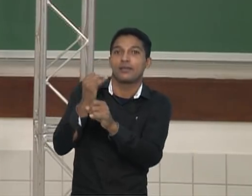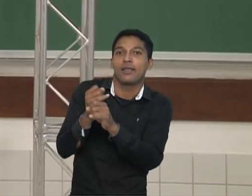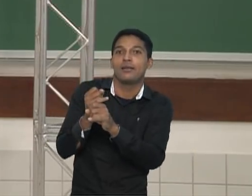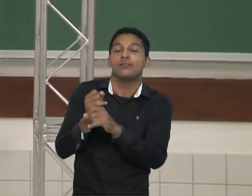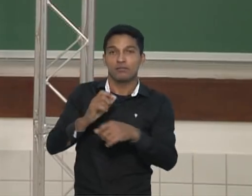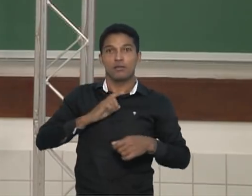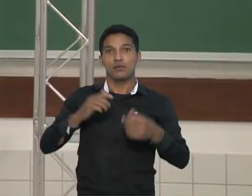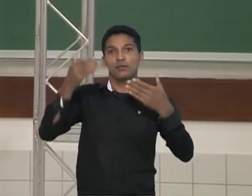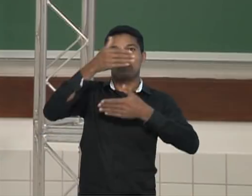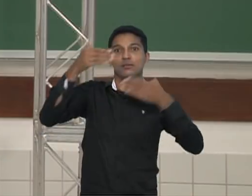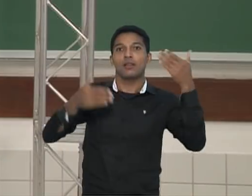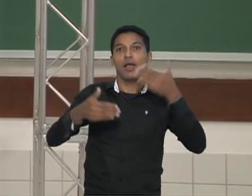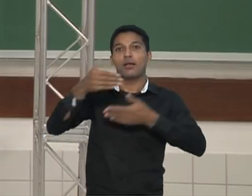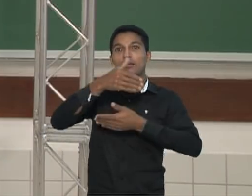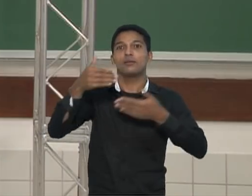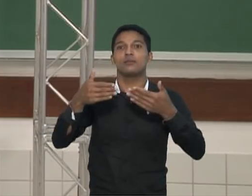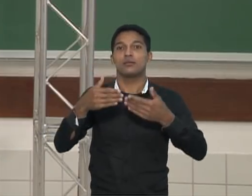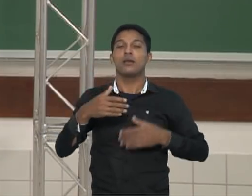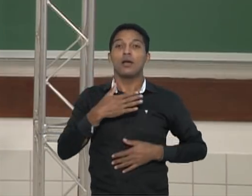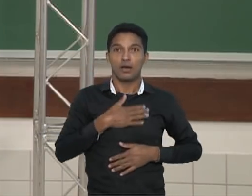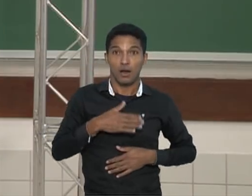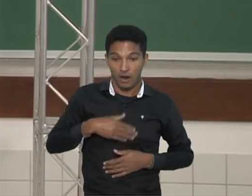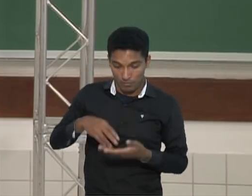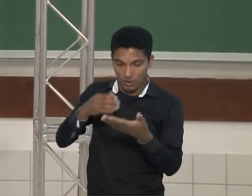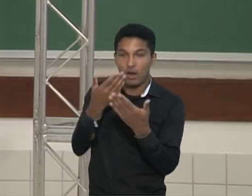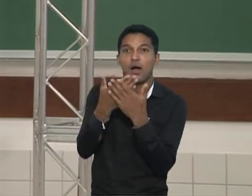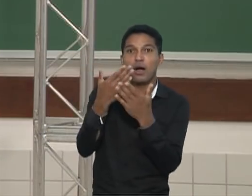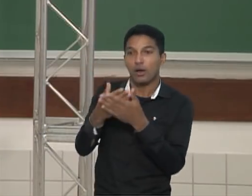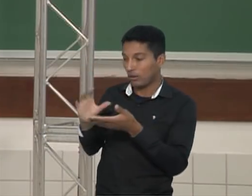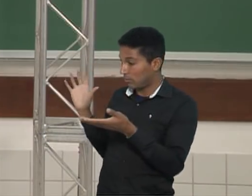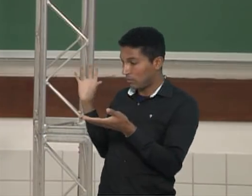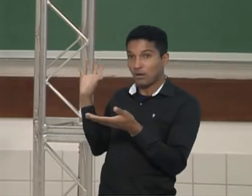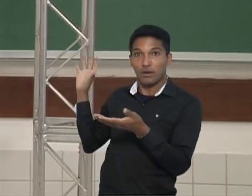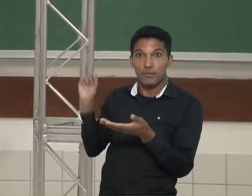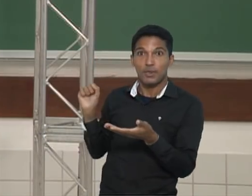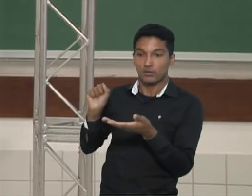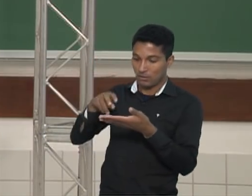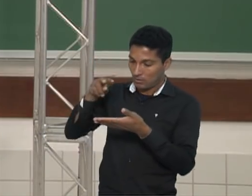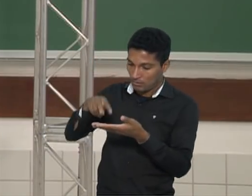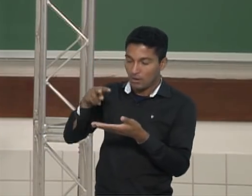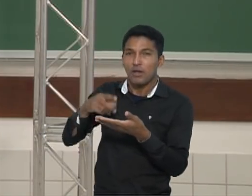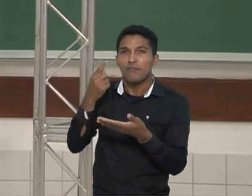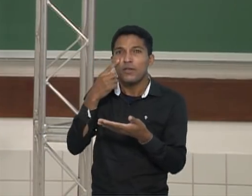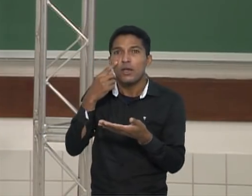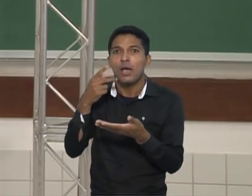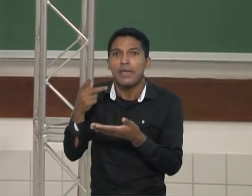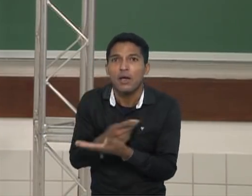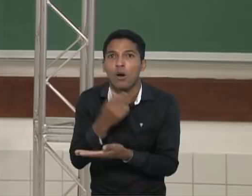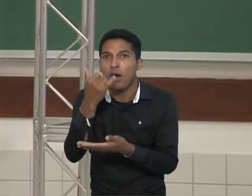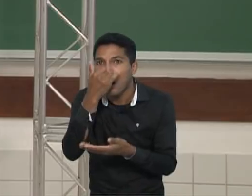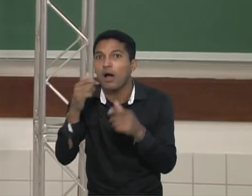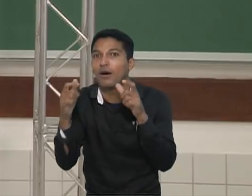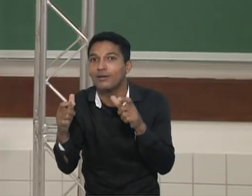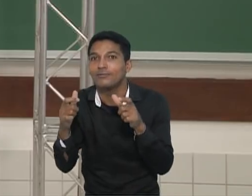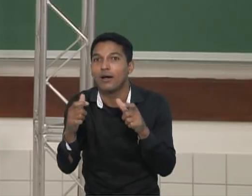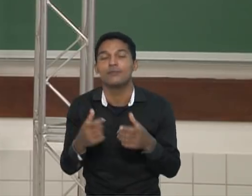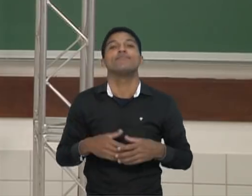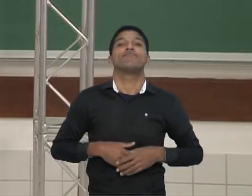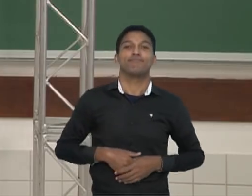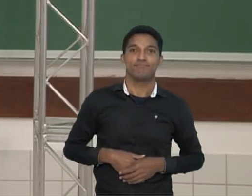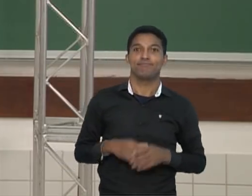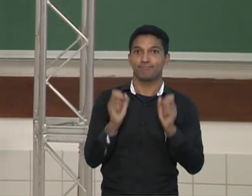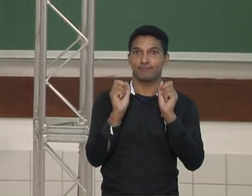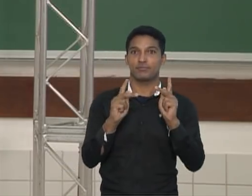slide. Repasse com calma, tá? E tenta verificar aonde que errou. Vamos para o próximo? Vamos